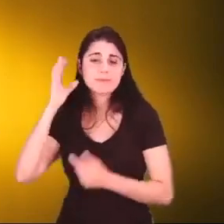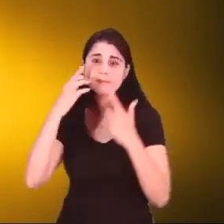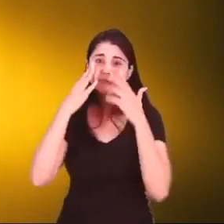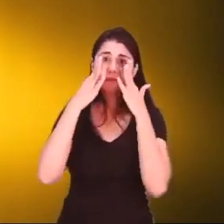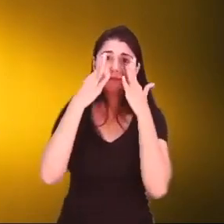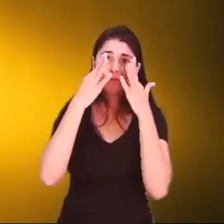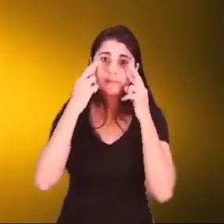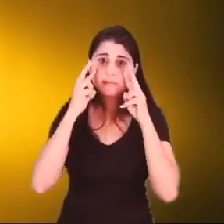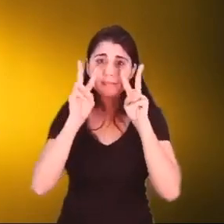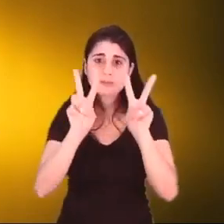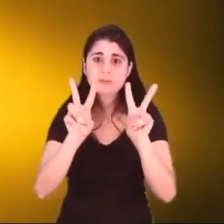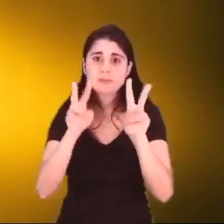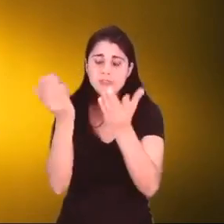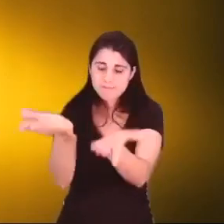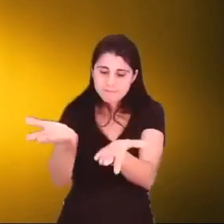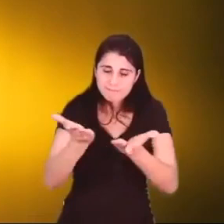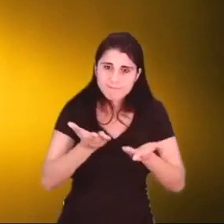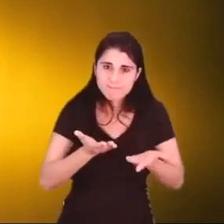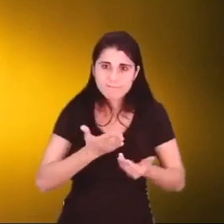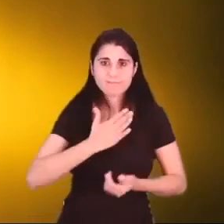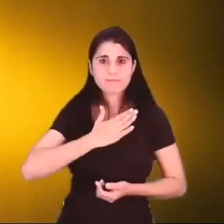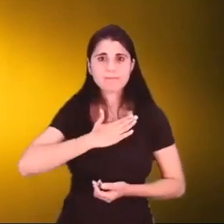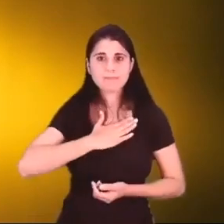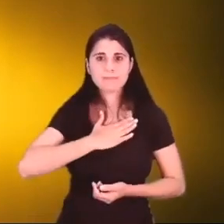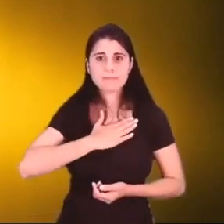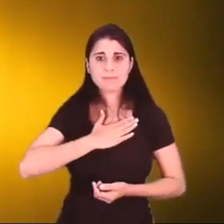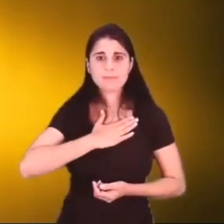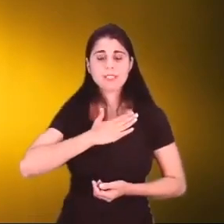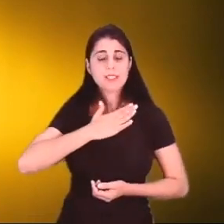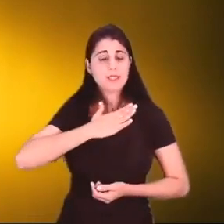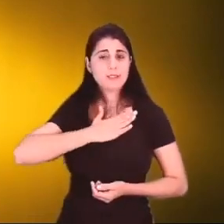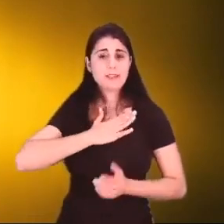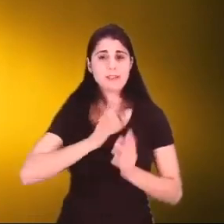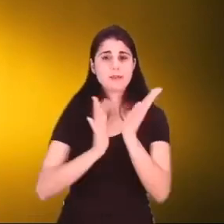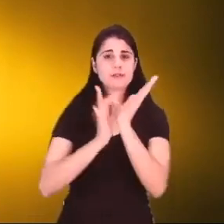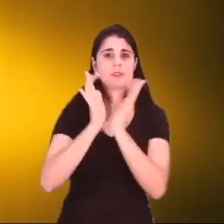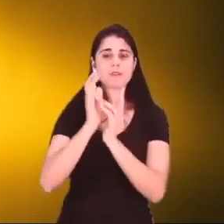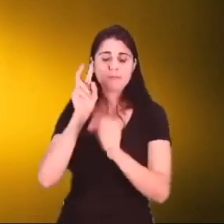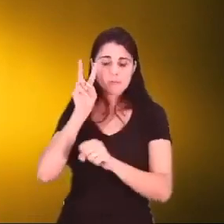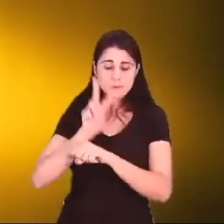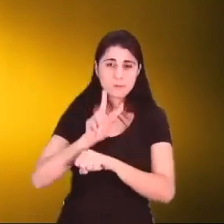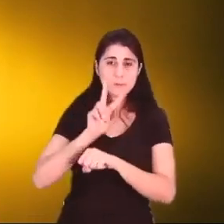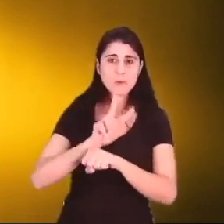vinde a mim e eu vos consolarei.